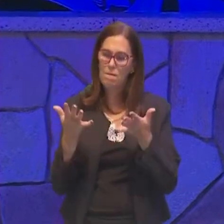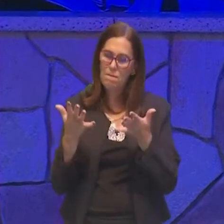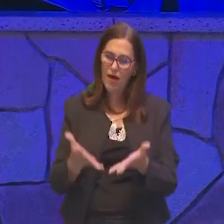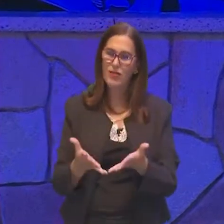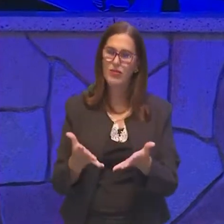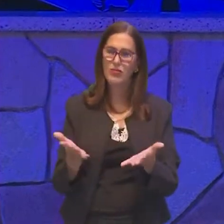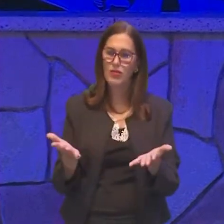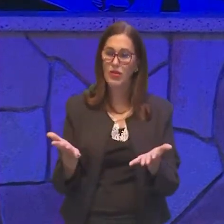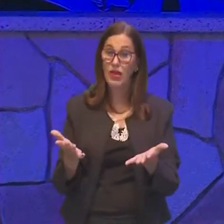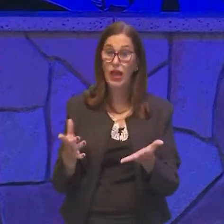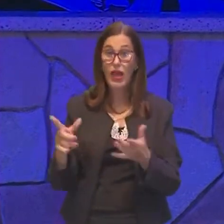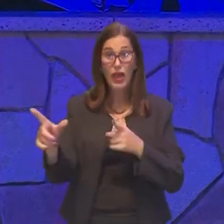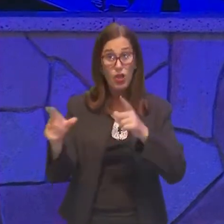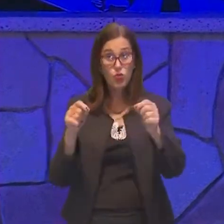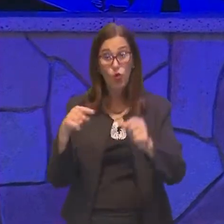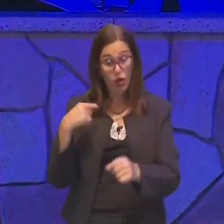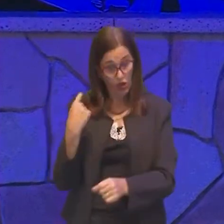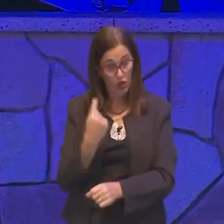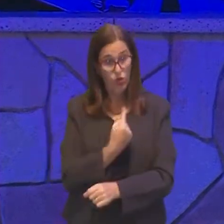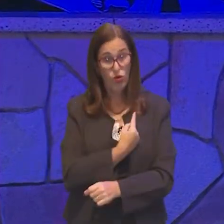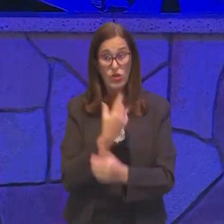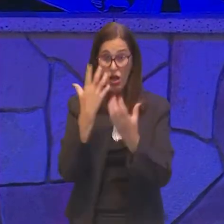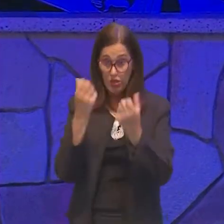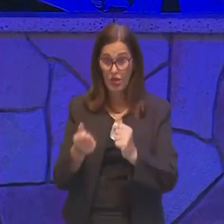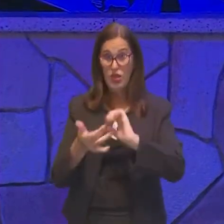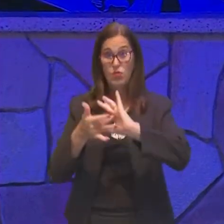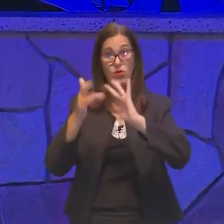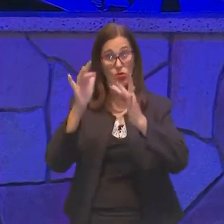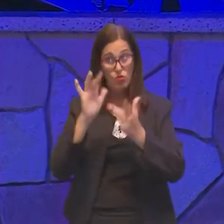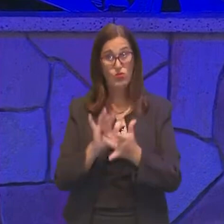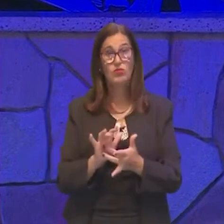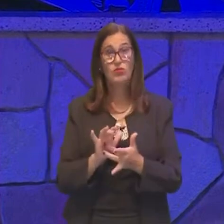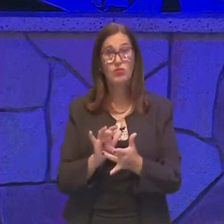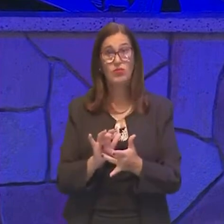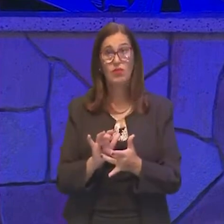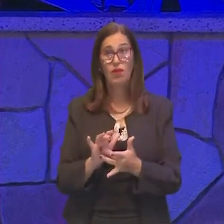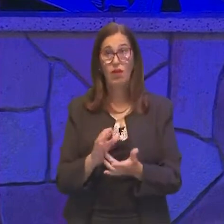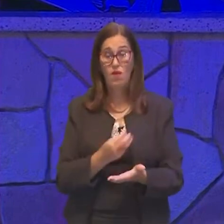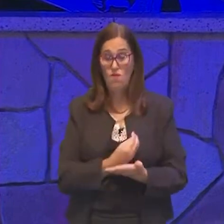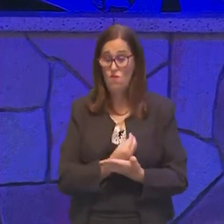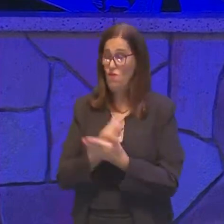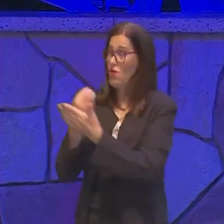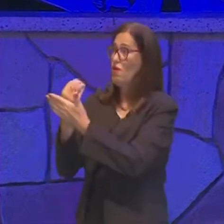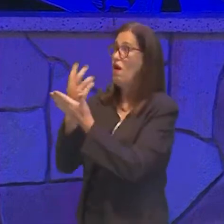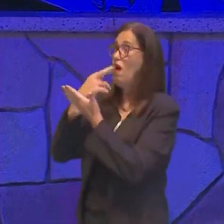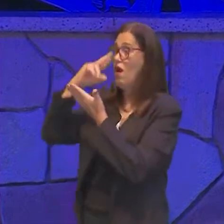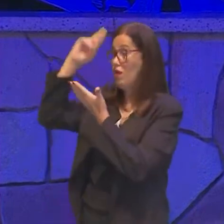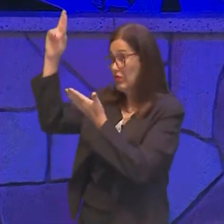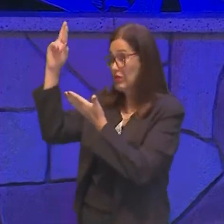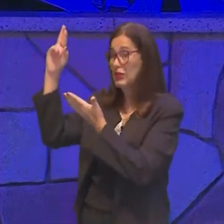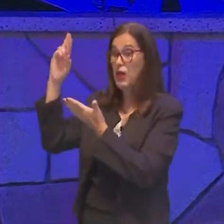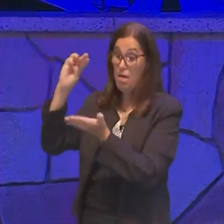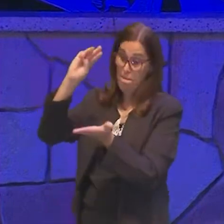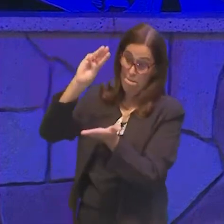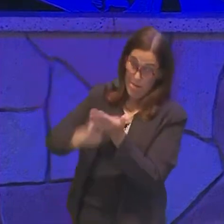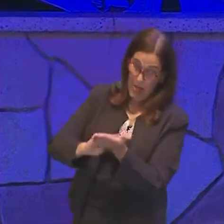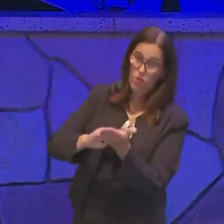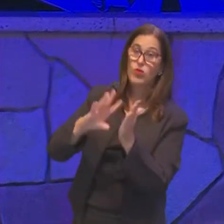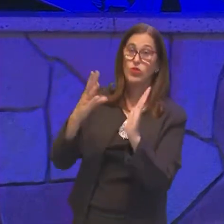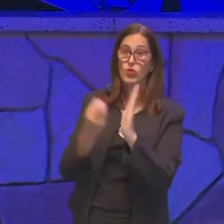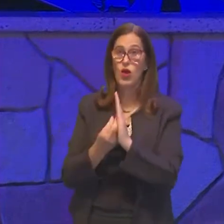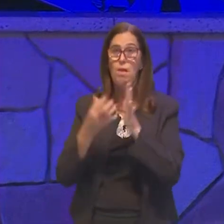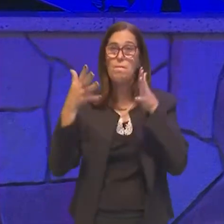E é uma escolha que nós fizemos quando aceitamos a Cristo, de entregar a nossa vida ao Senhor, de ser membro de uma igreja,